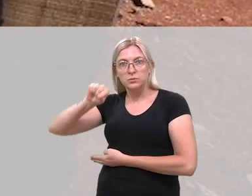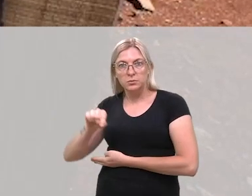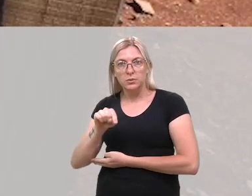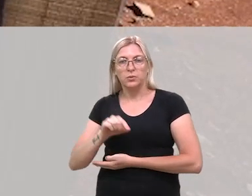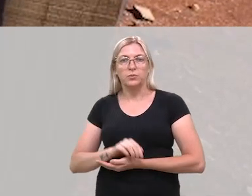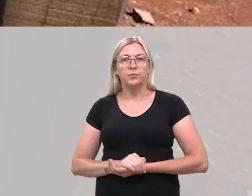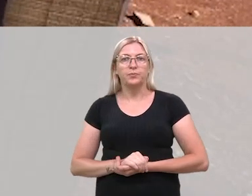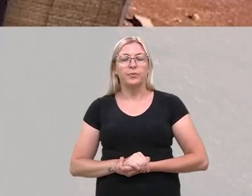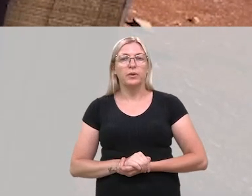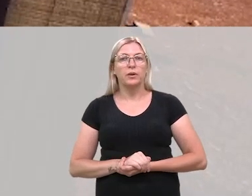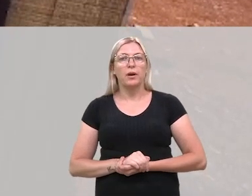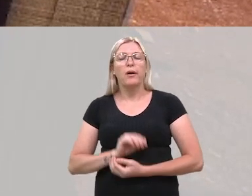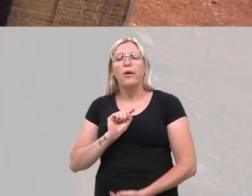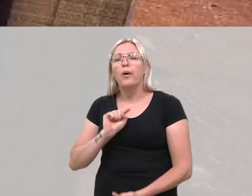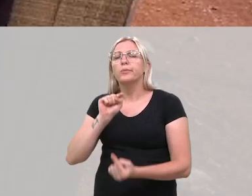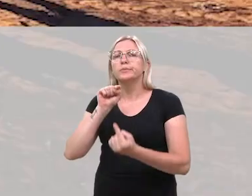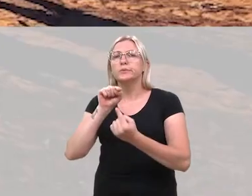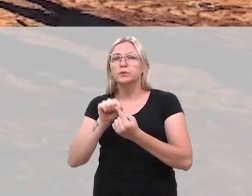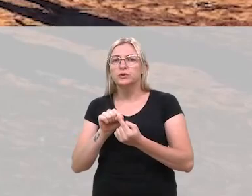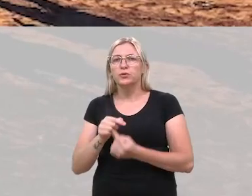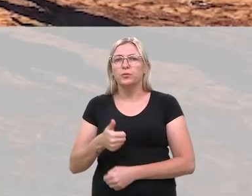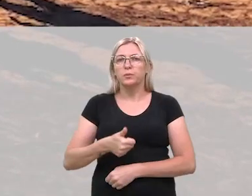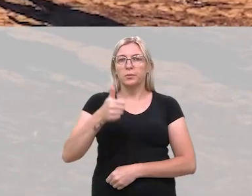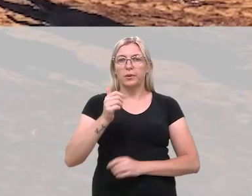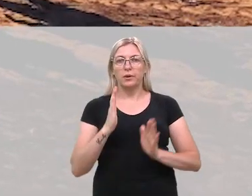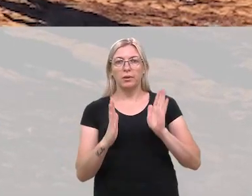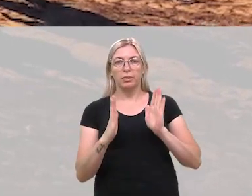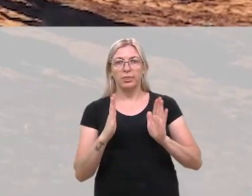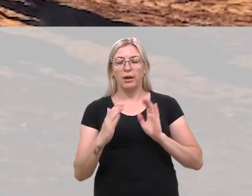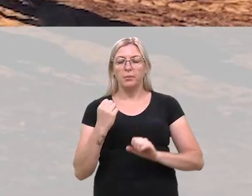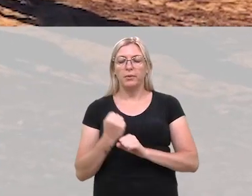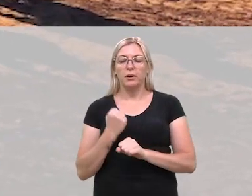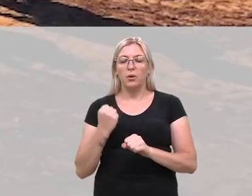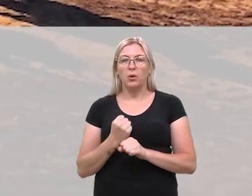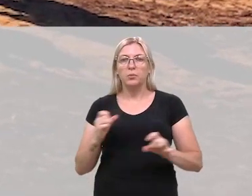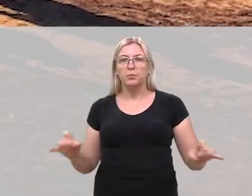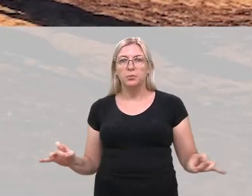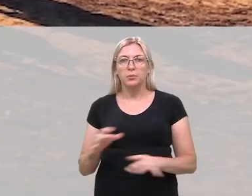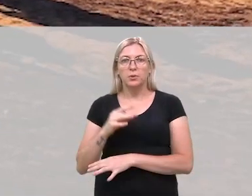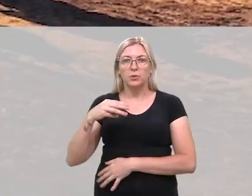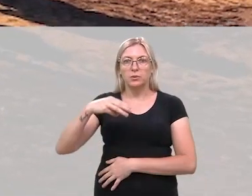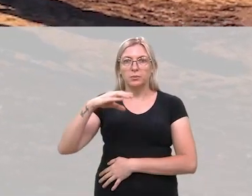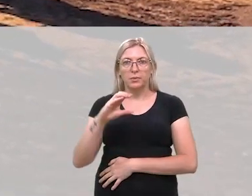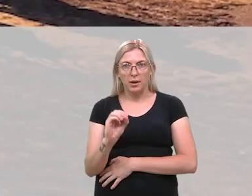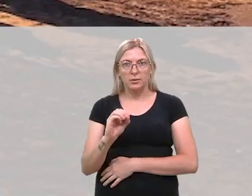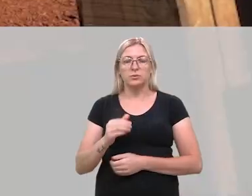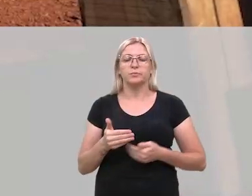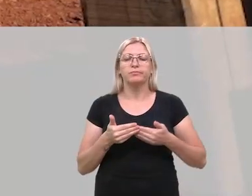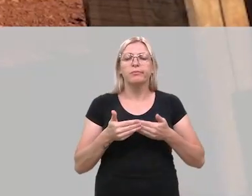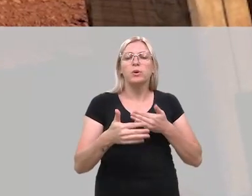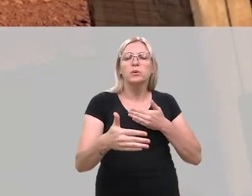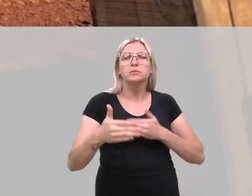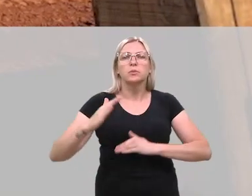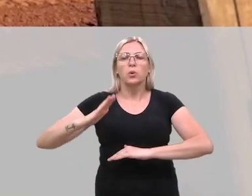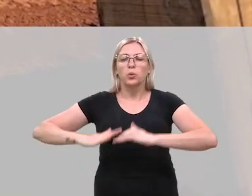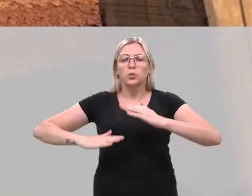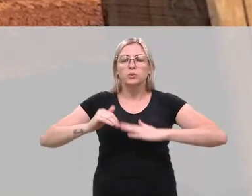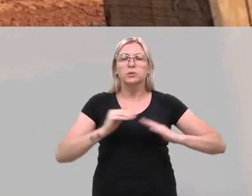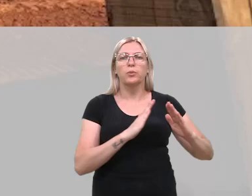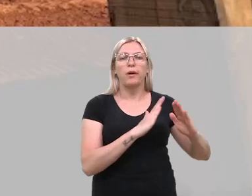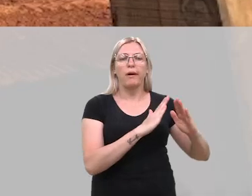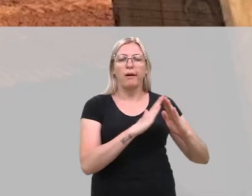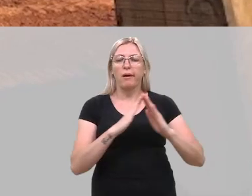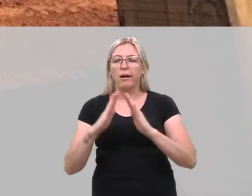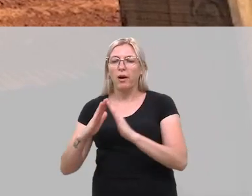são recursos da Câmara de Vereadores. A previsão da Prefeitura é de que a primeira etapa do projeto seja concluída em março. O